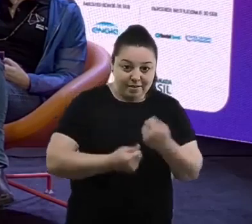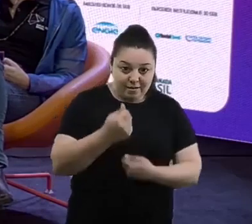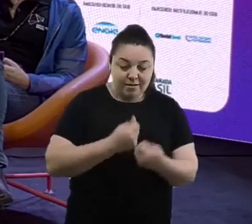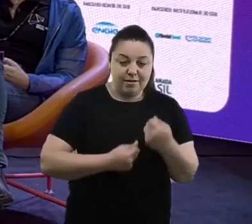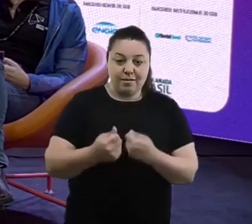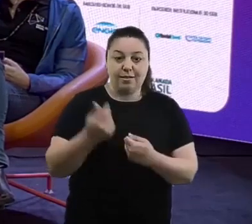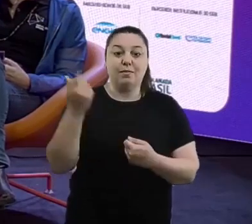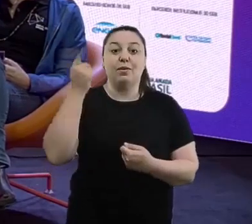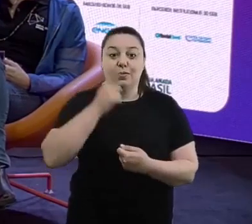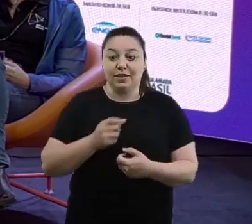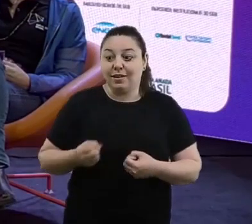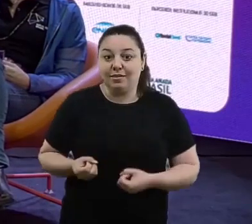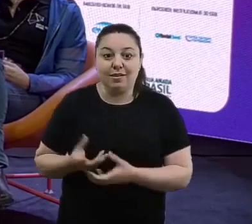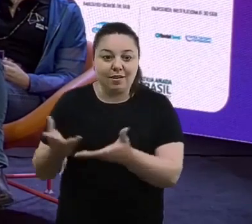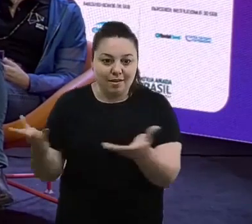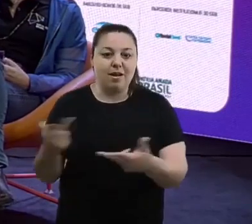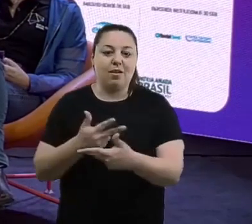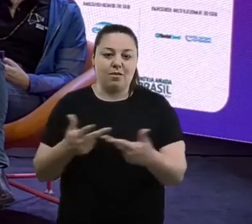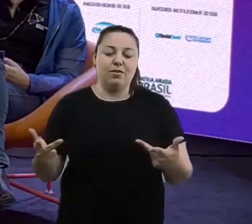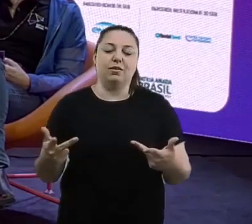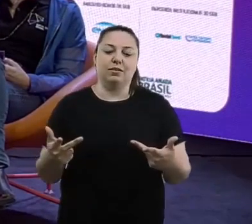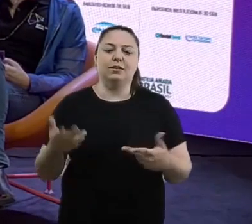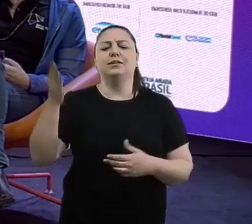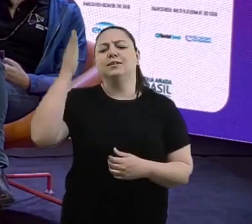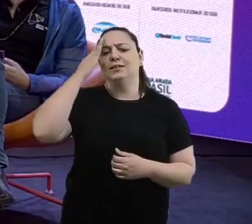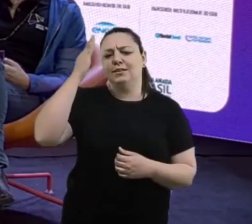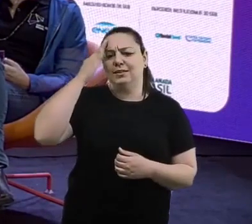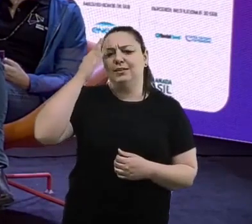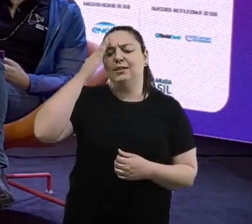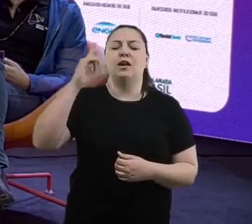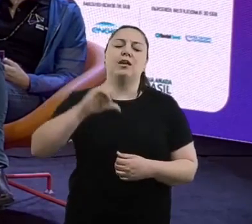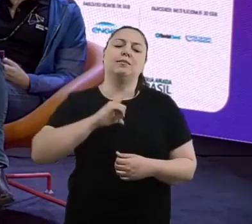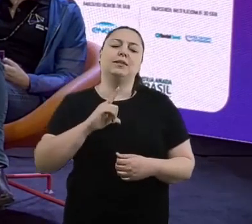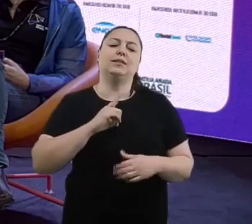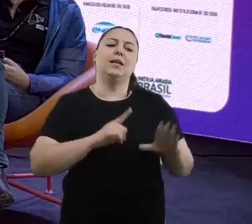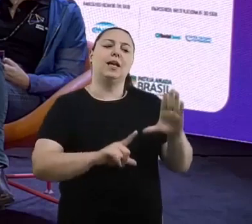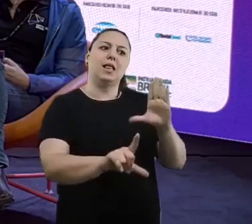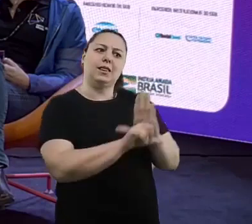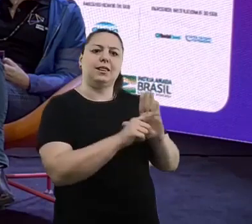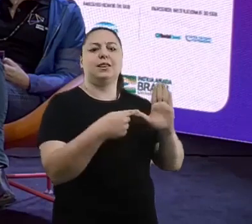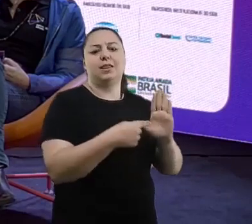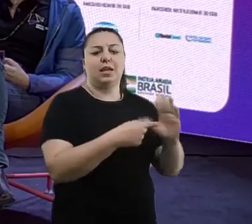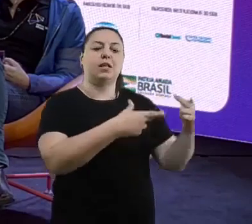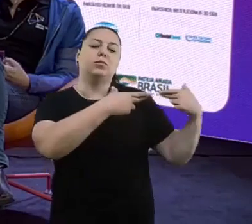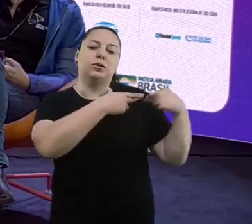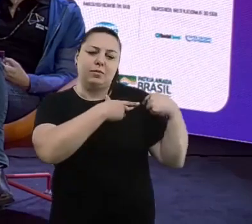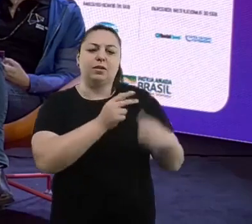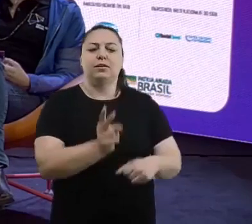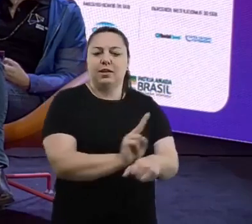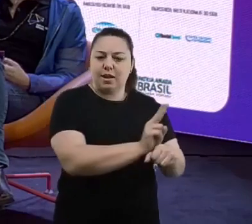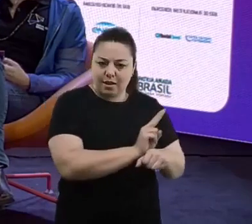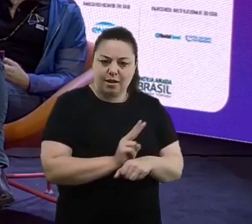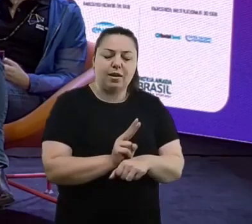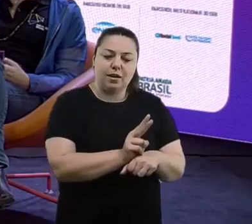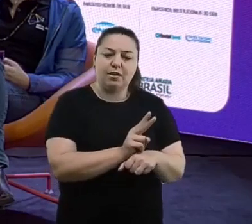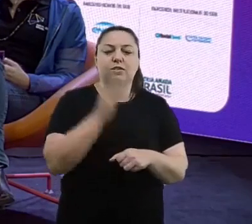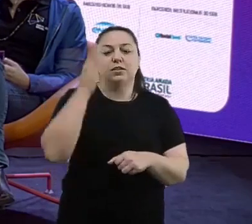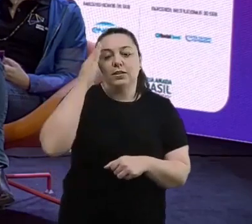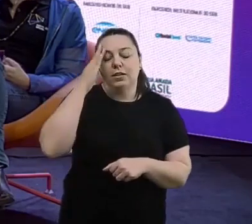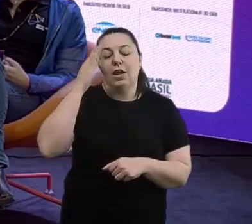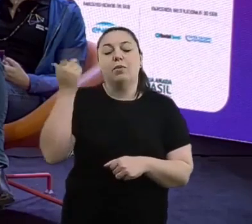né, então, assim, a gente sabe todas as questões das leis de responsabilidade fiscal, do quanto a gente pode ajustar e adaptar o contexto